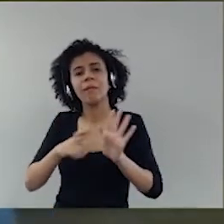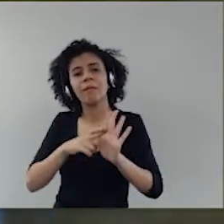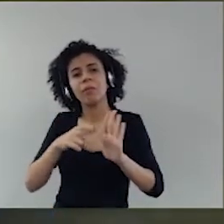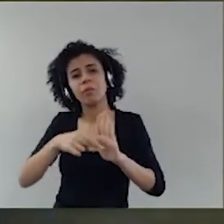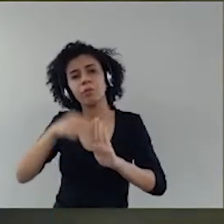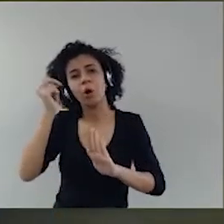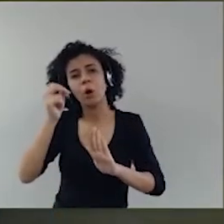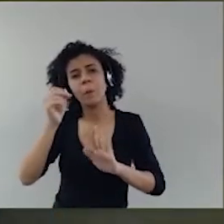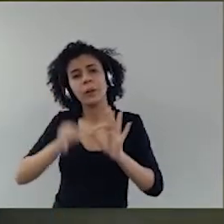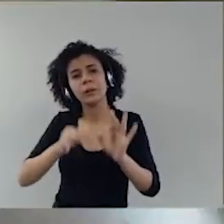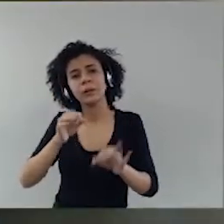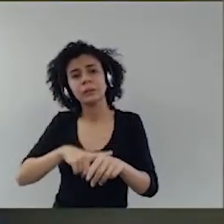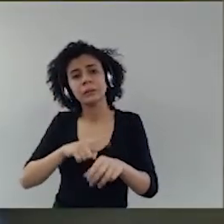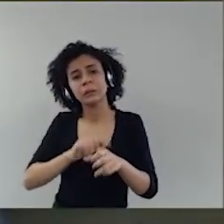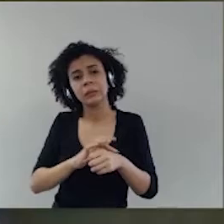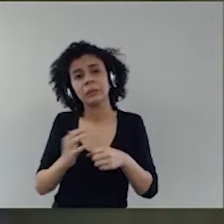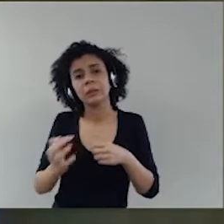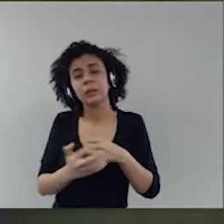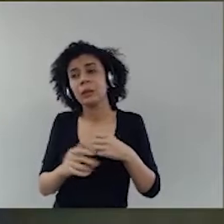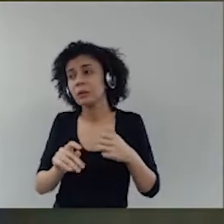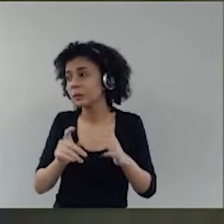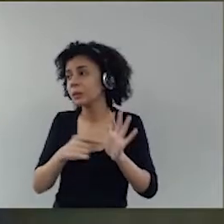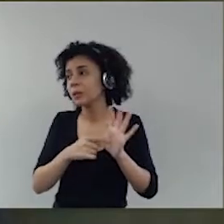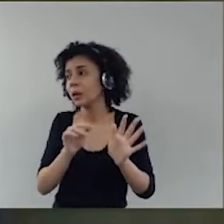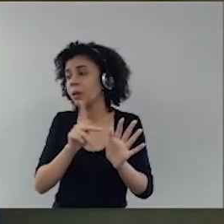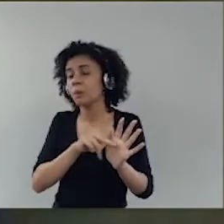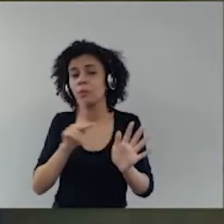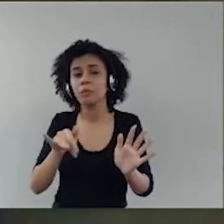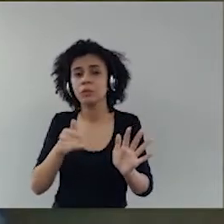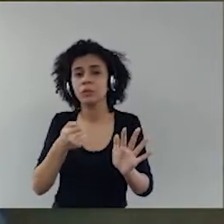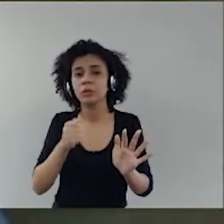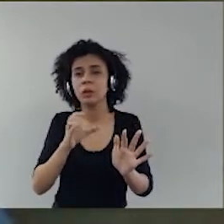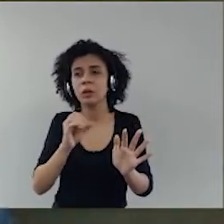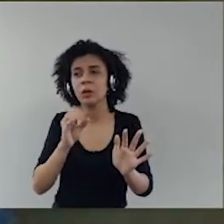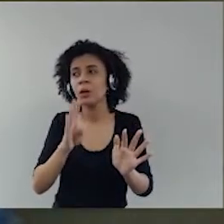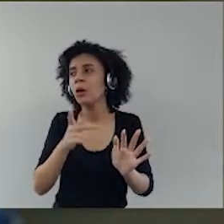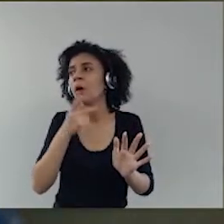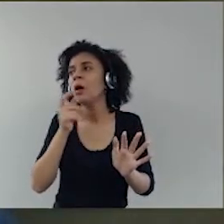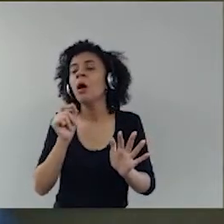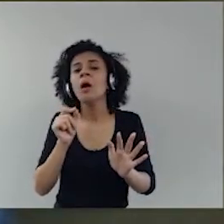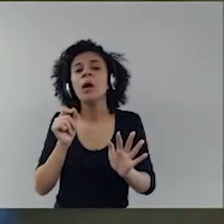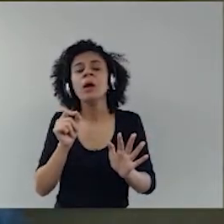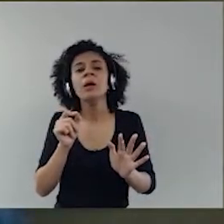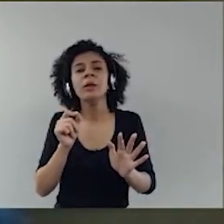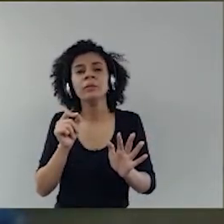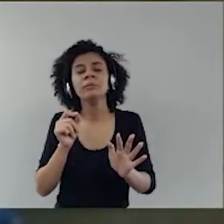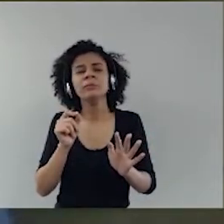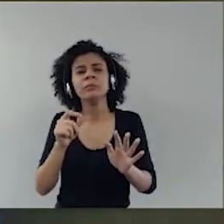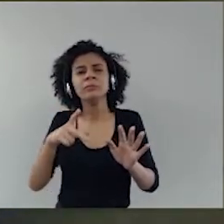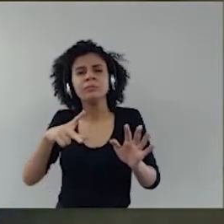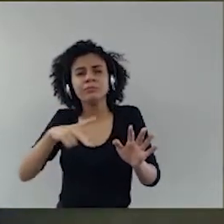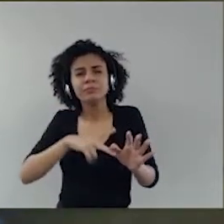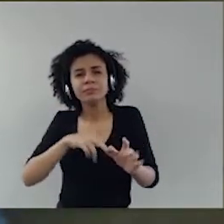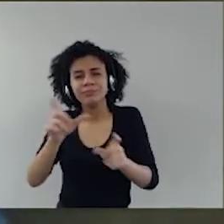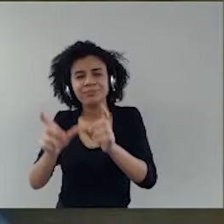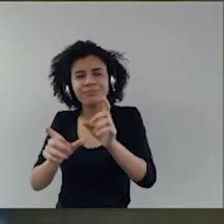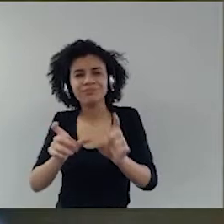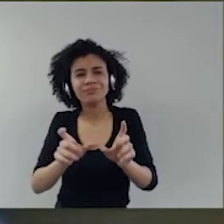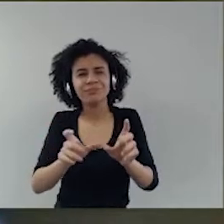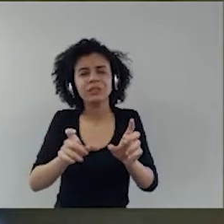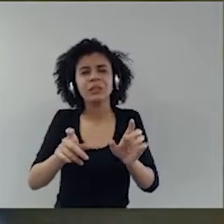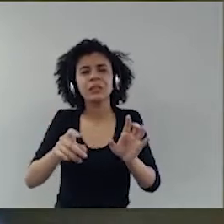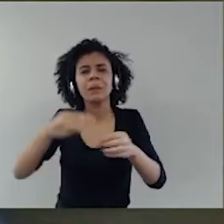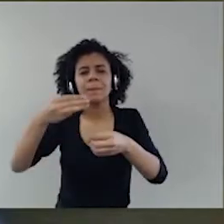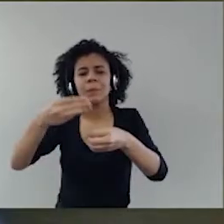de pandemia, e, como foi bem ressaltado pelo professor Jacobi também, essas particularidades, né, que